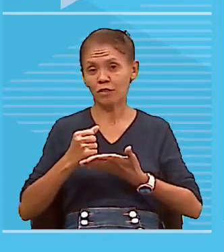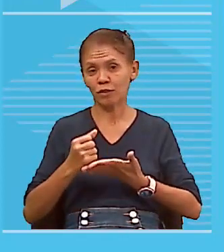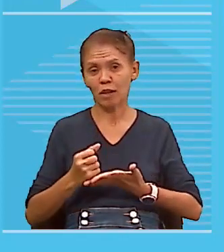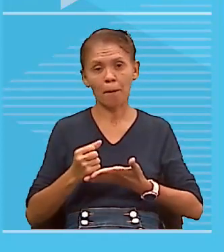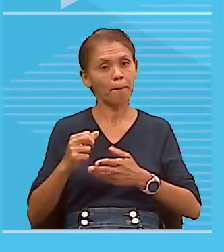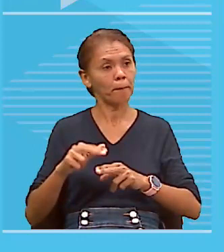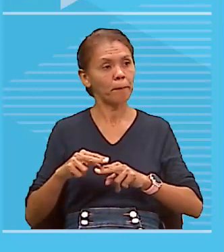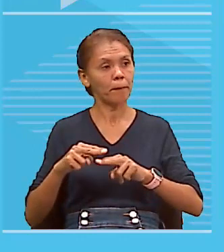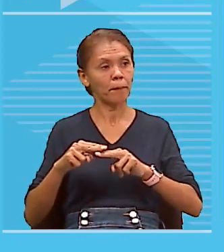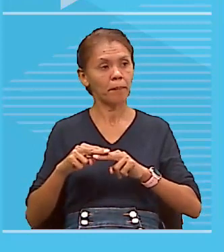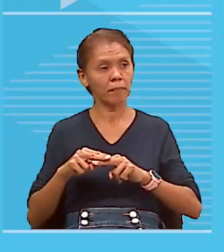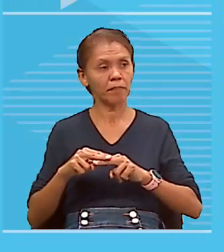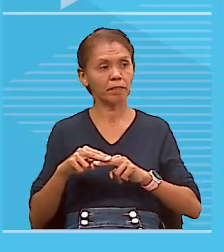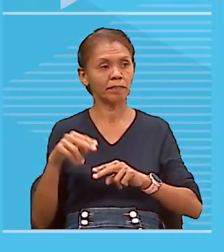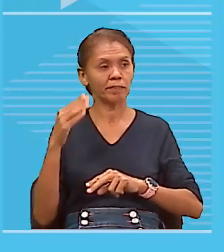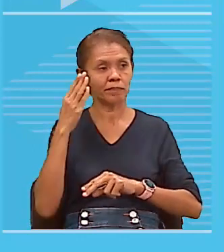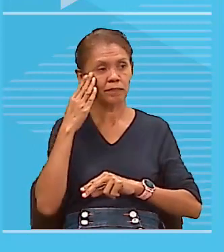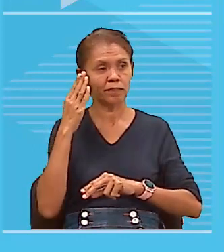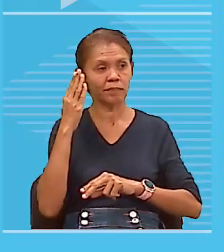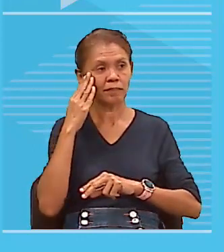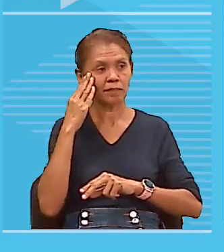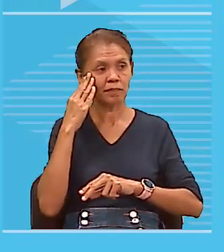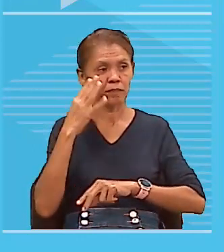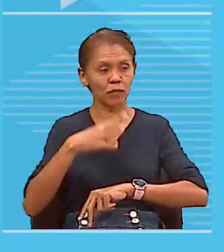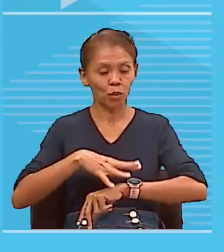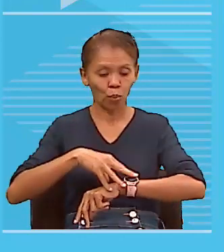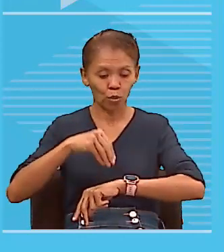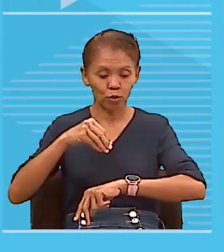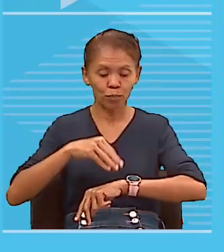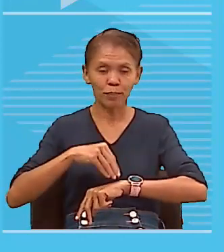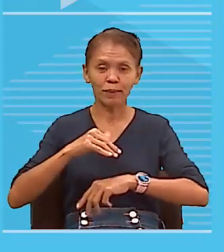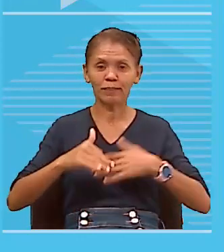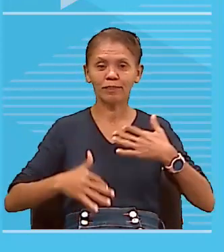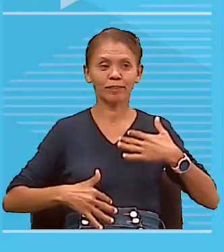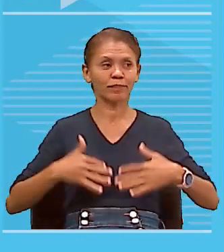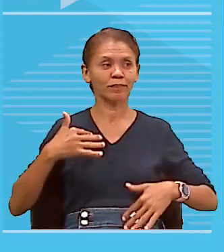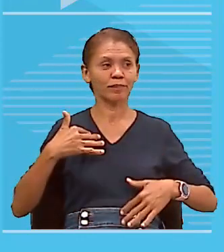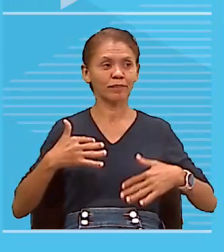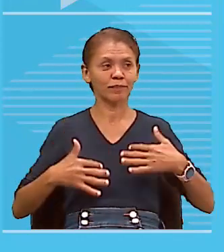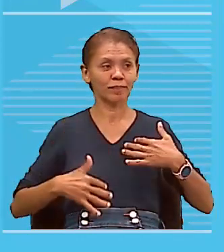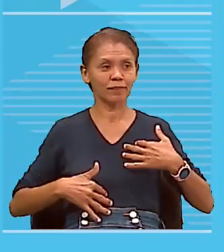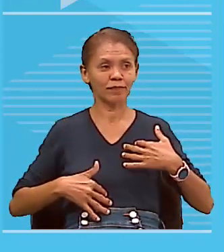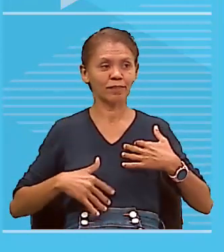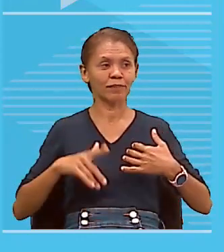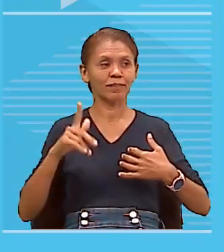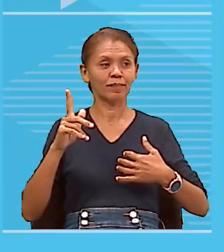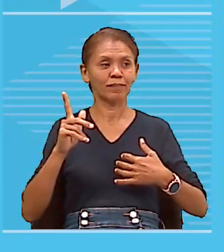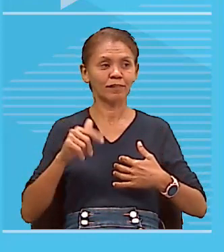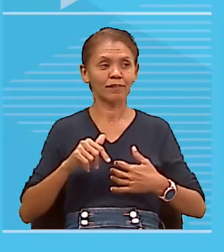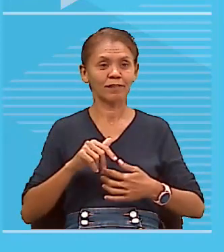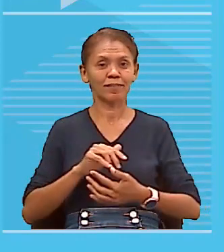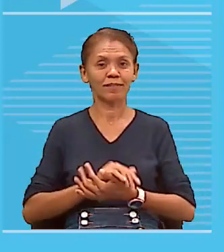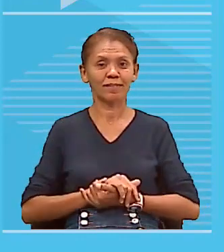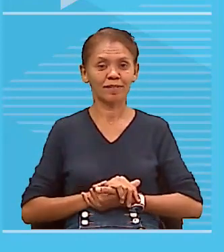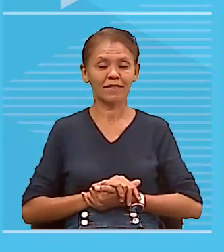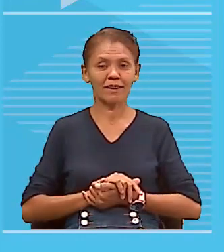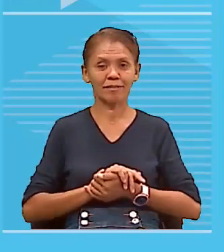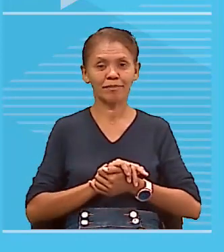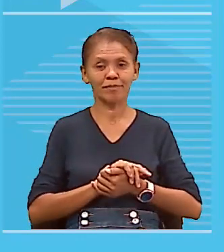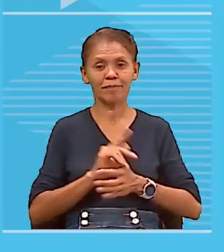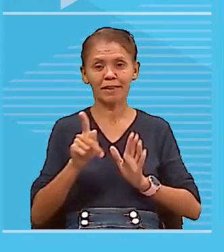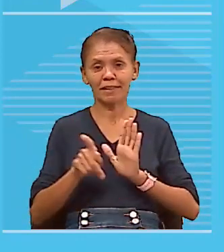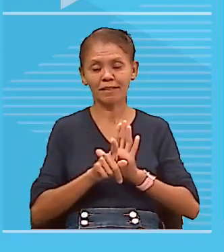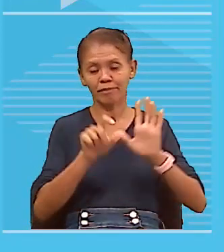Por isso que a gente entende que os pelos do nosso corpo, eles são parte do nosso